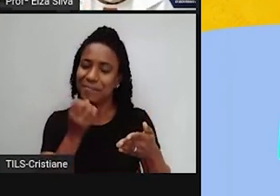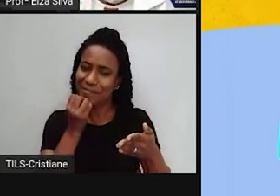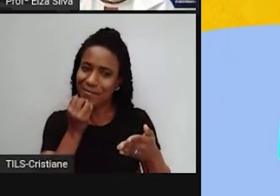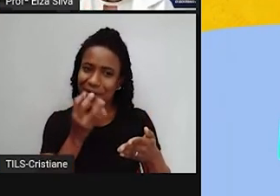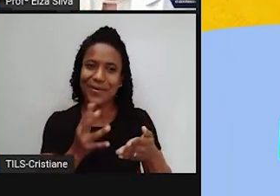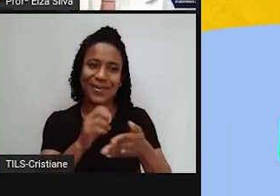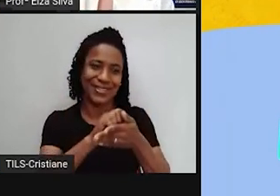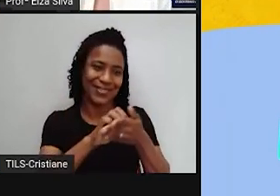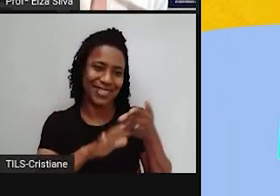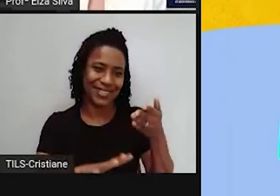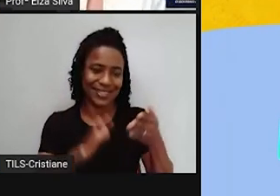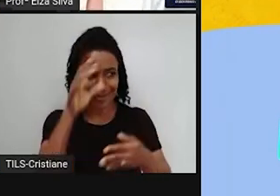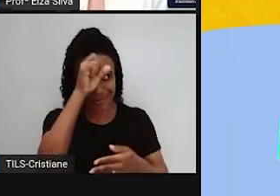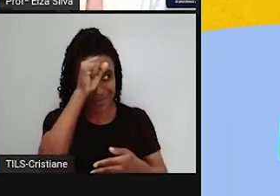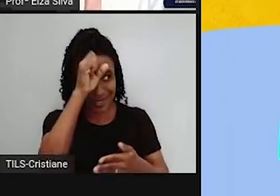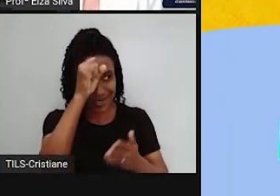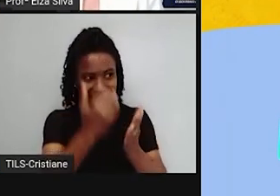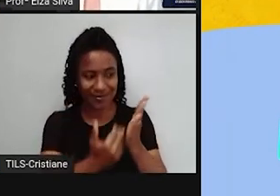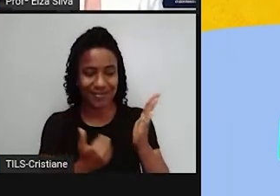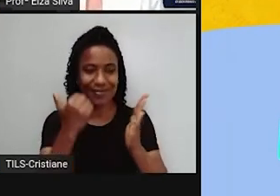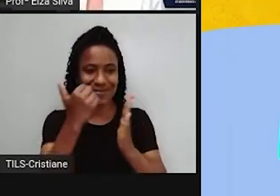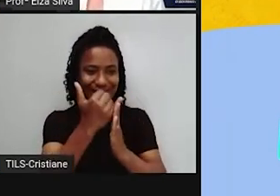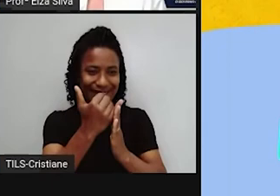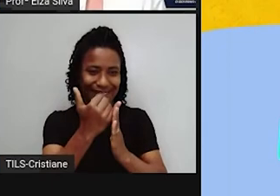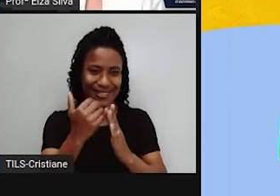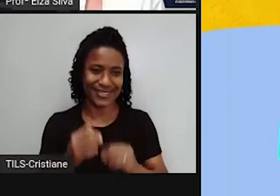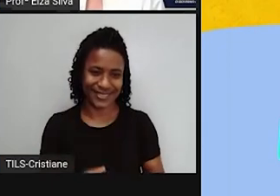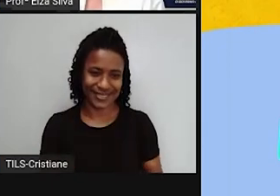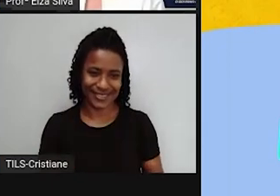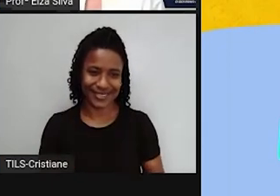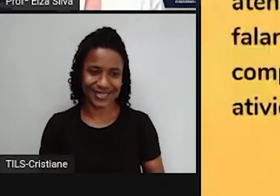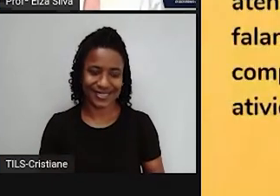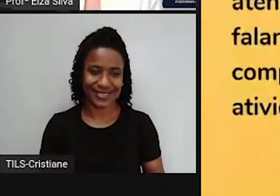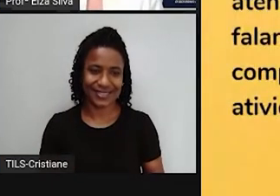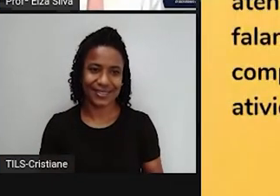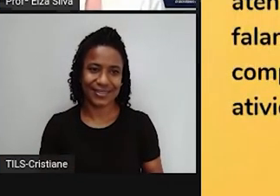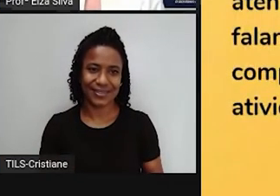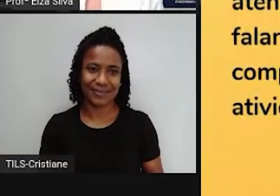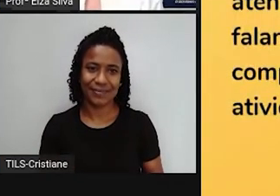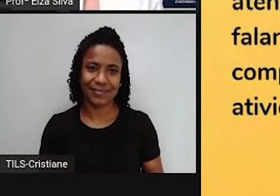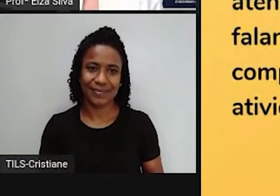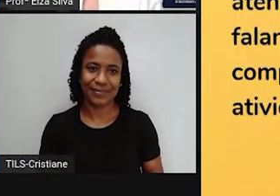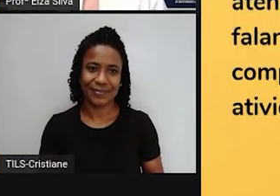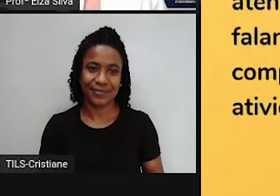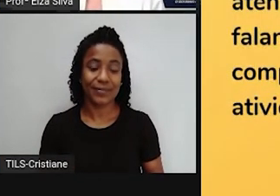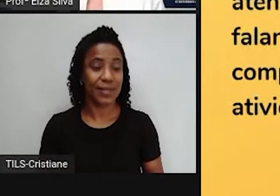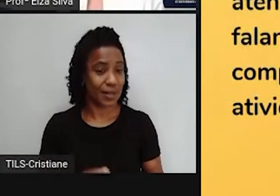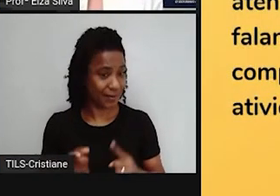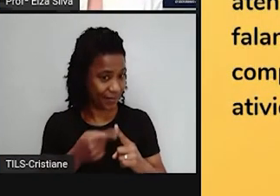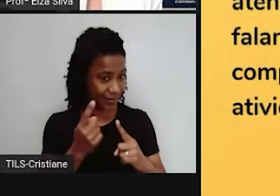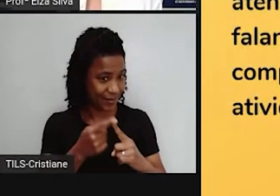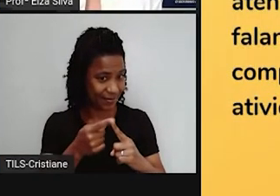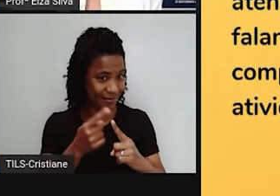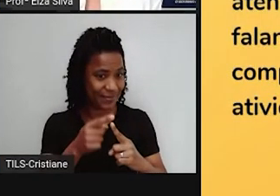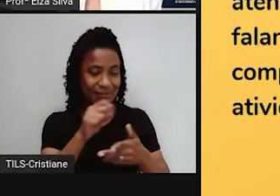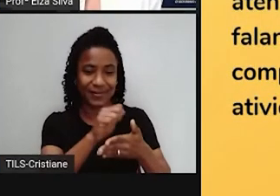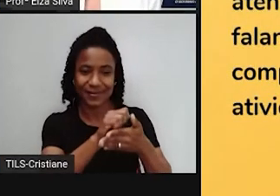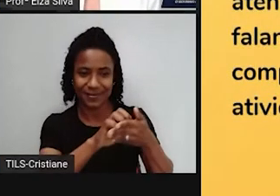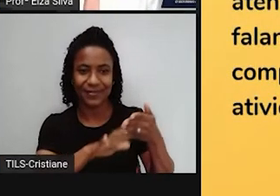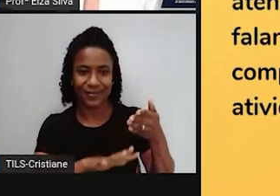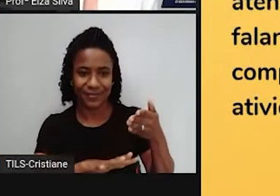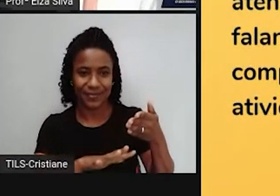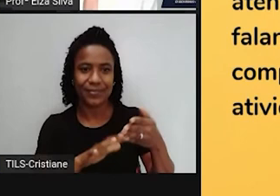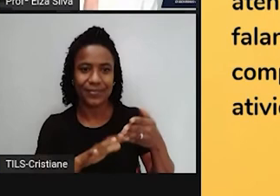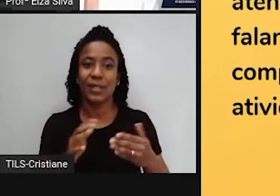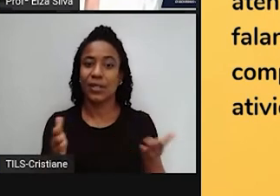vocês realizarem, mais vocês vão aprender. Então, vejam aí e acompanhem. Primeiro desafio.